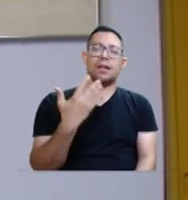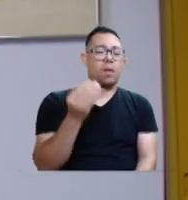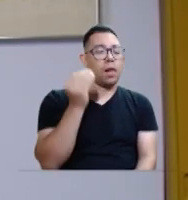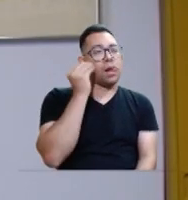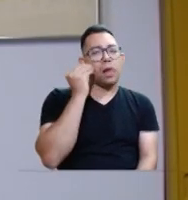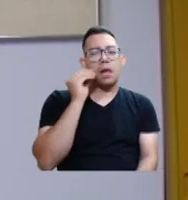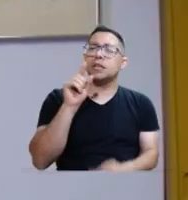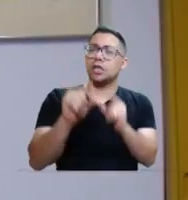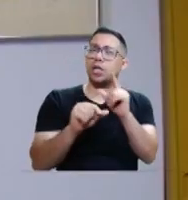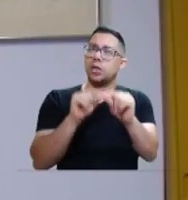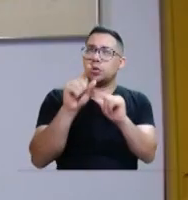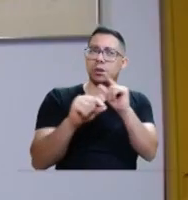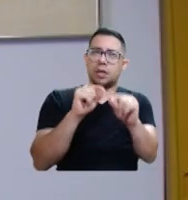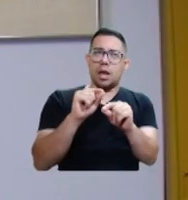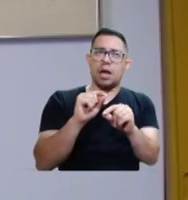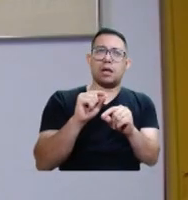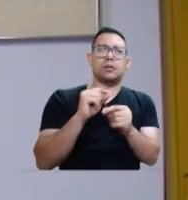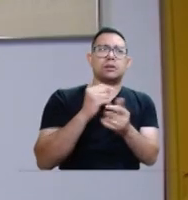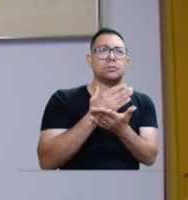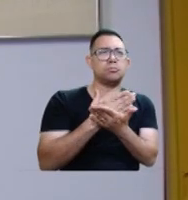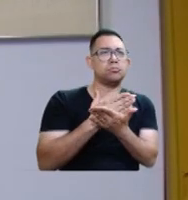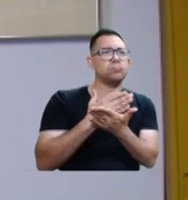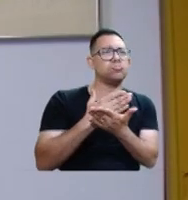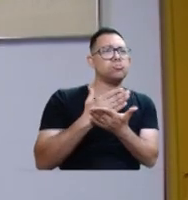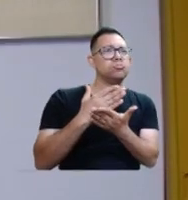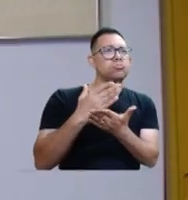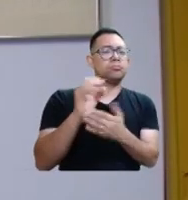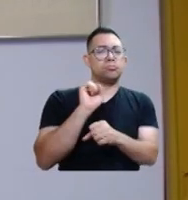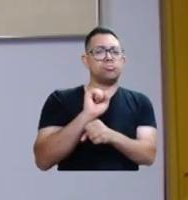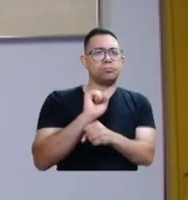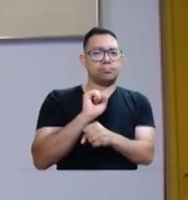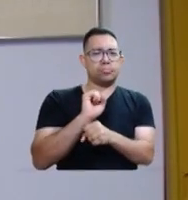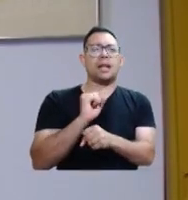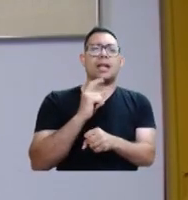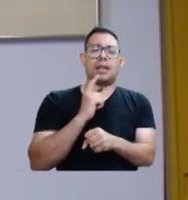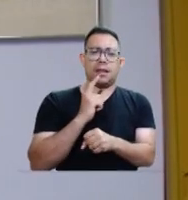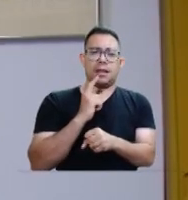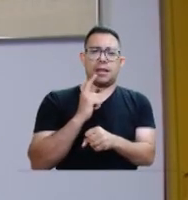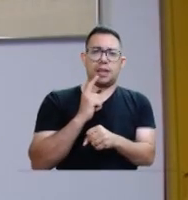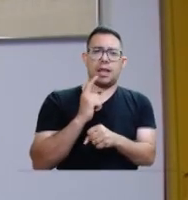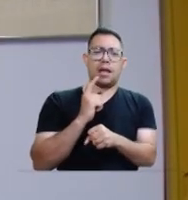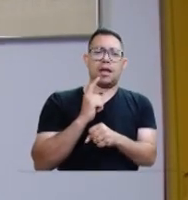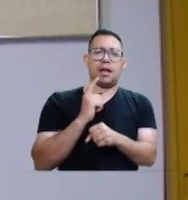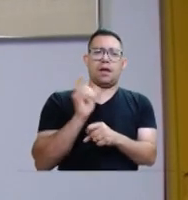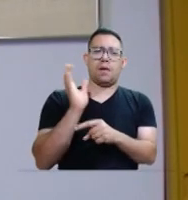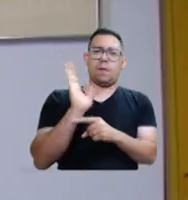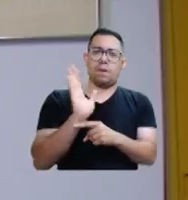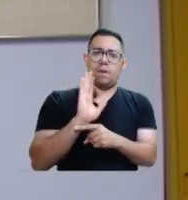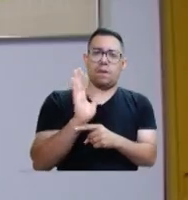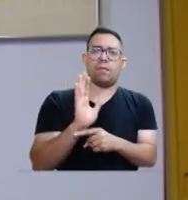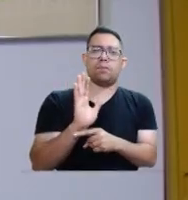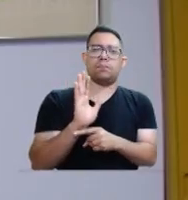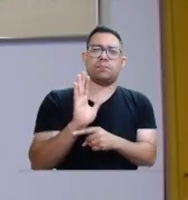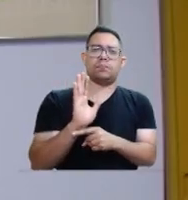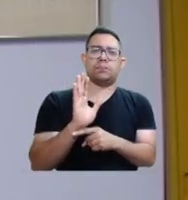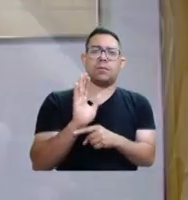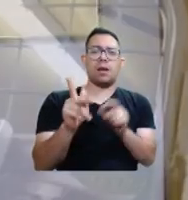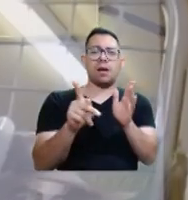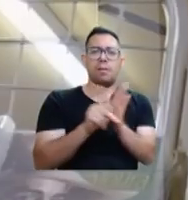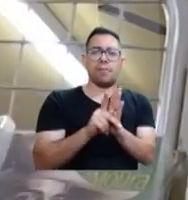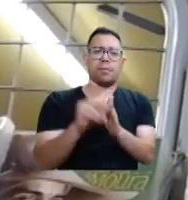desconhecida da maioria das pessoas, né? Então, mostrar isso, que existe esse acervo, que existem